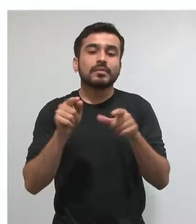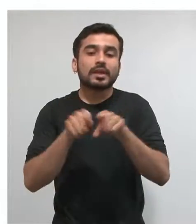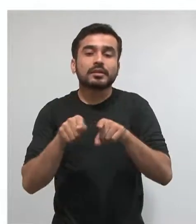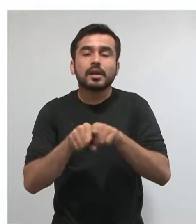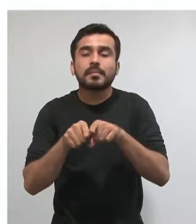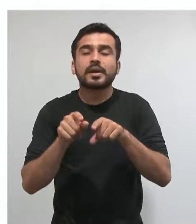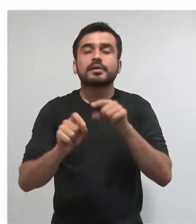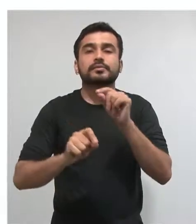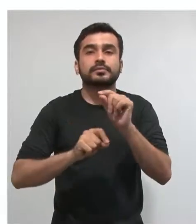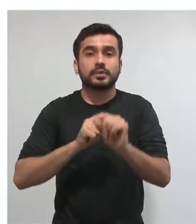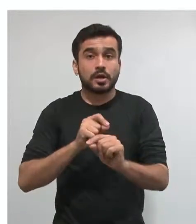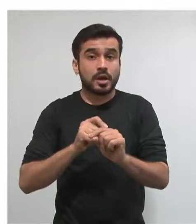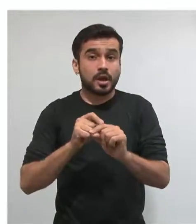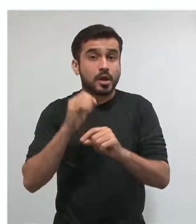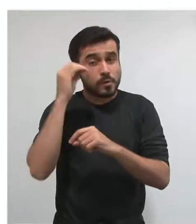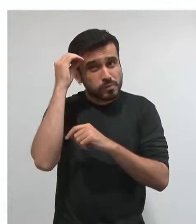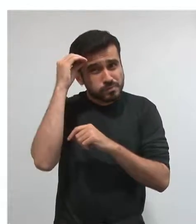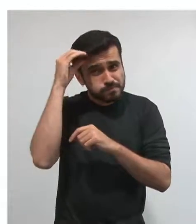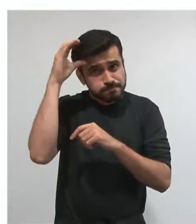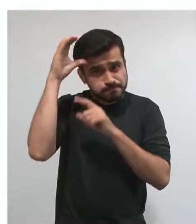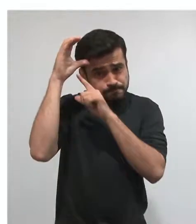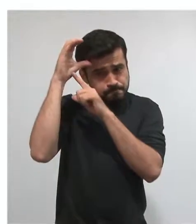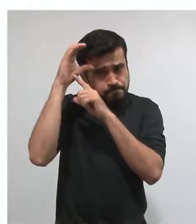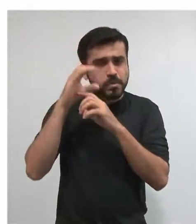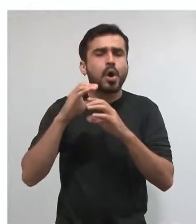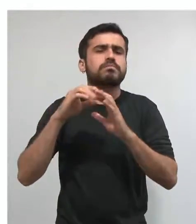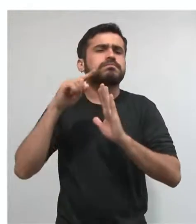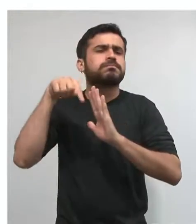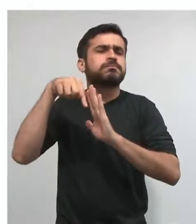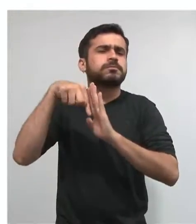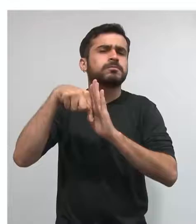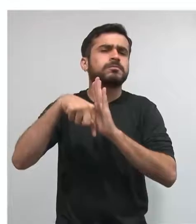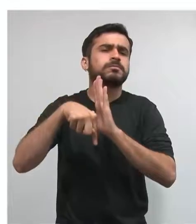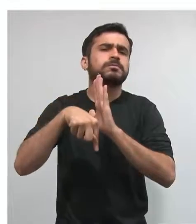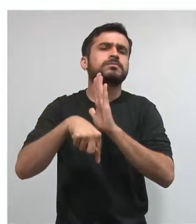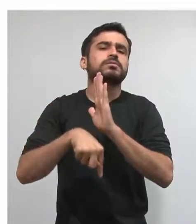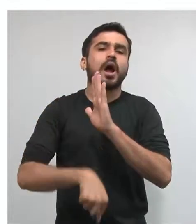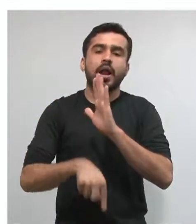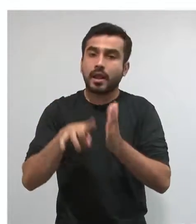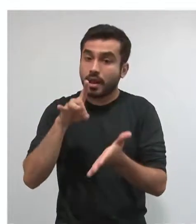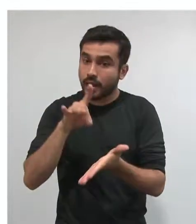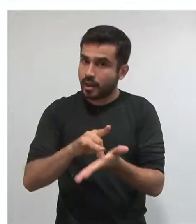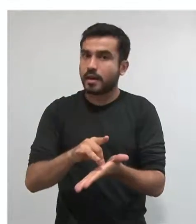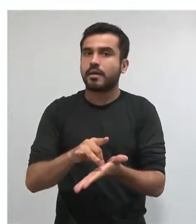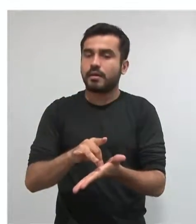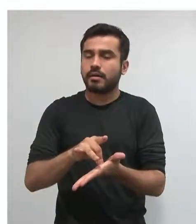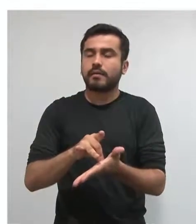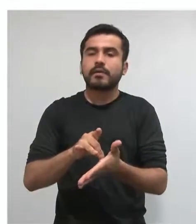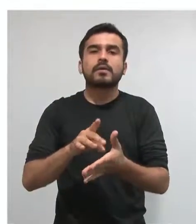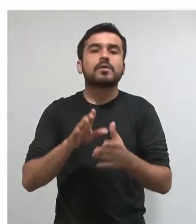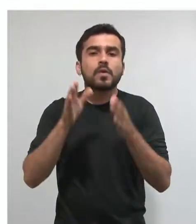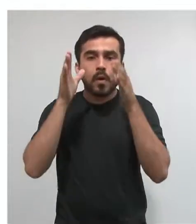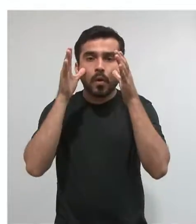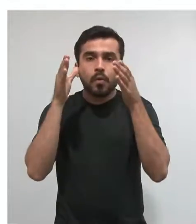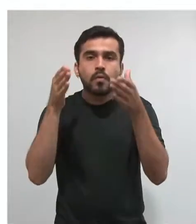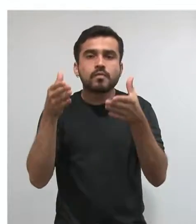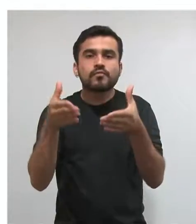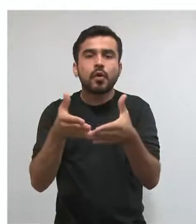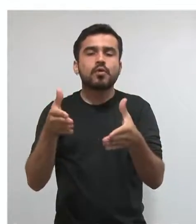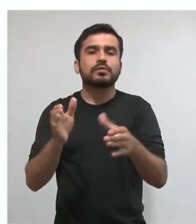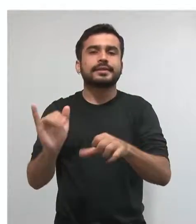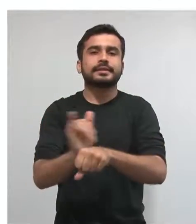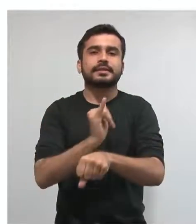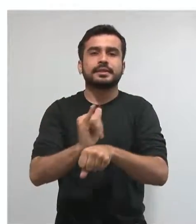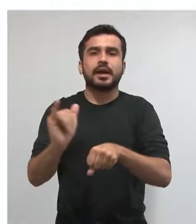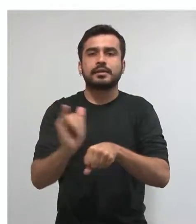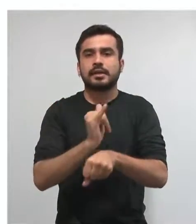de produzir conhecimentos densos e aprofundados das realidades, com ênfase nas dimensões estratégicas